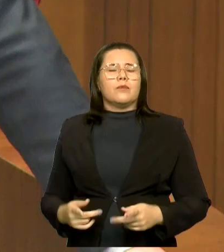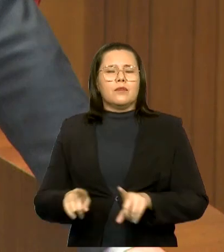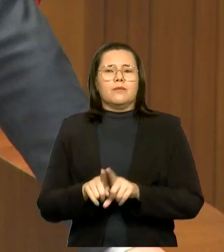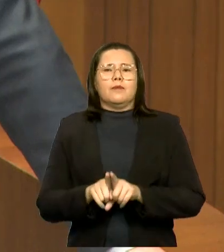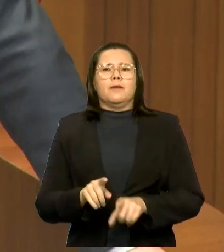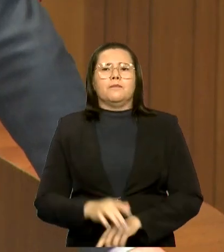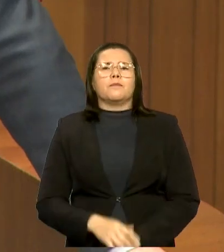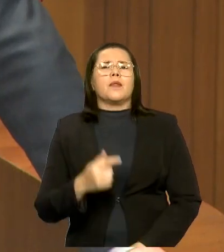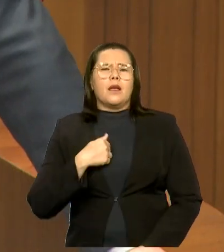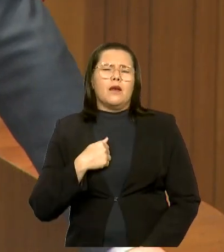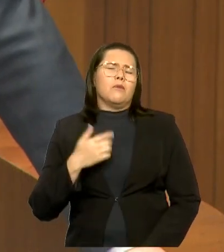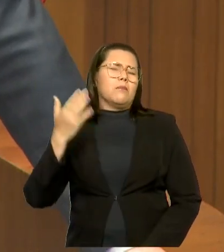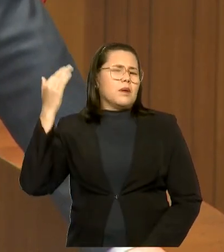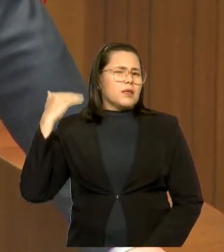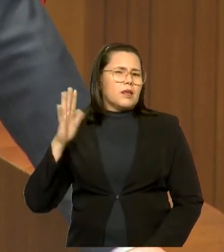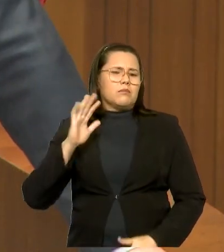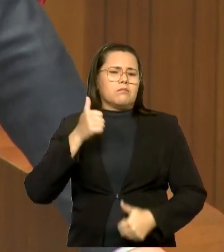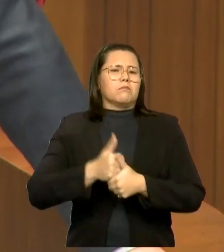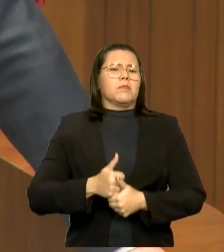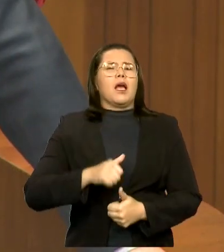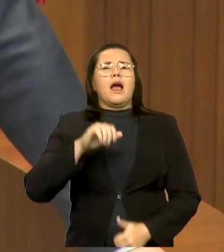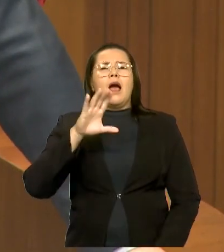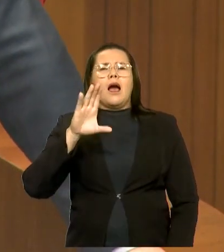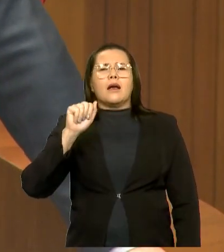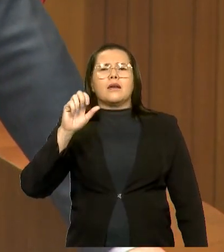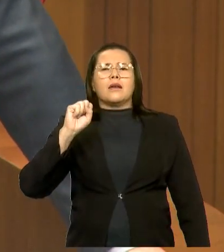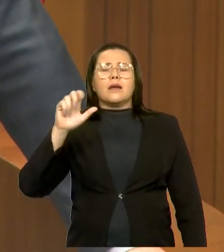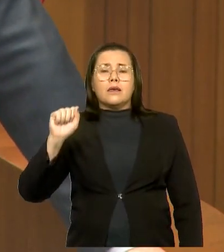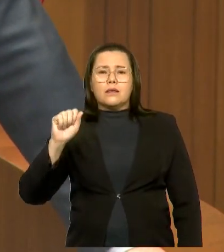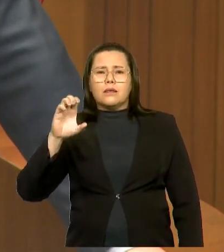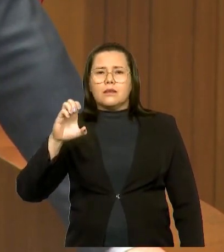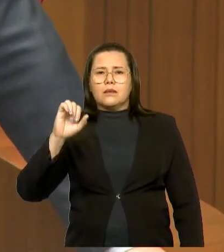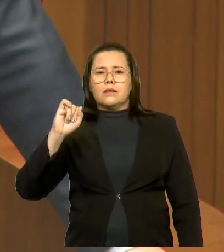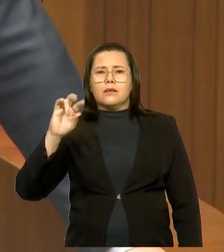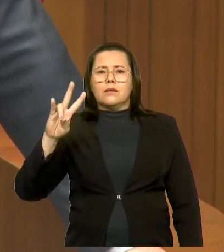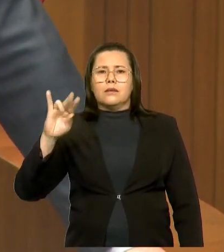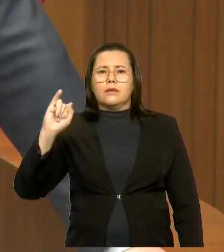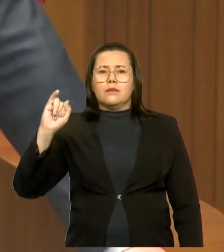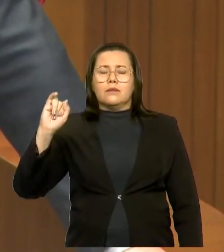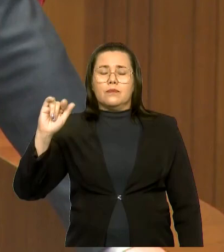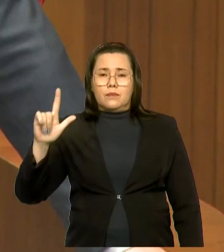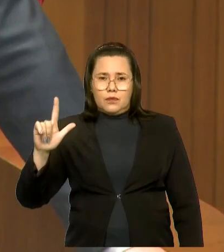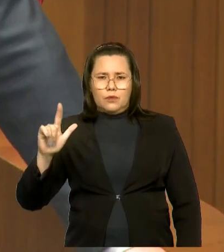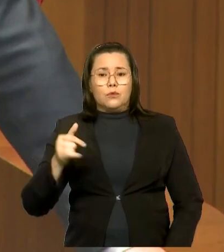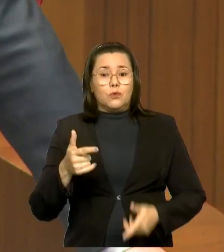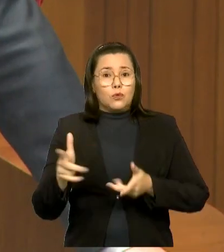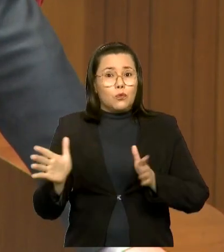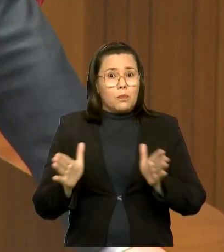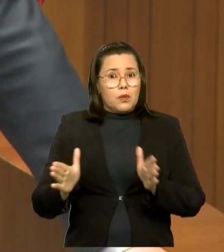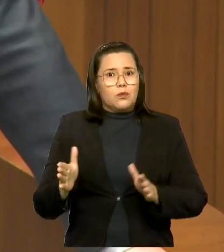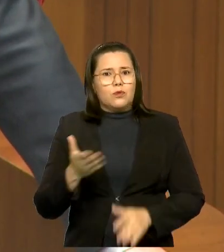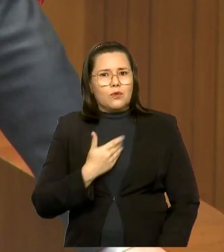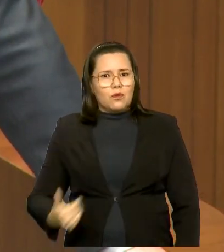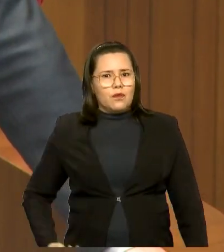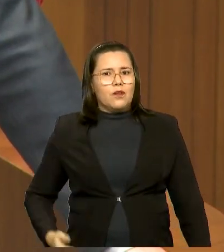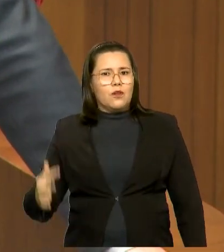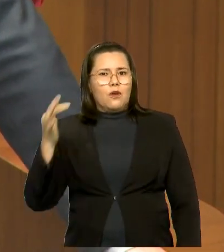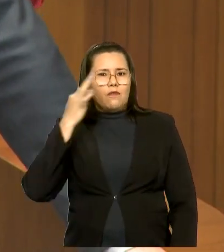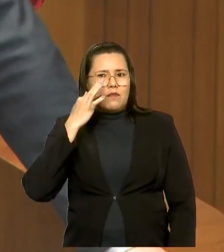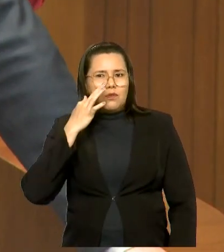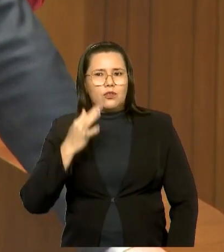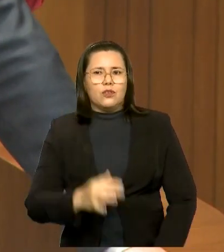Casa Civil, momento que me honrou gerenciar a equipe do então governador Flávio Dino, depois passei a articulação política e